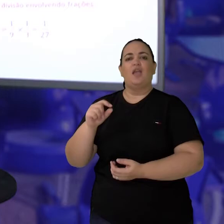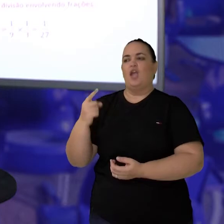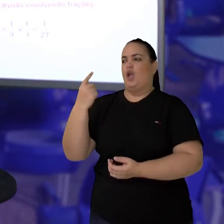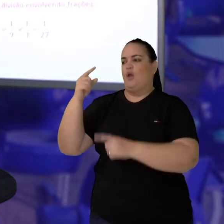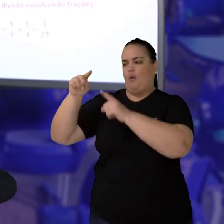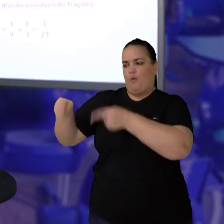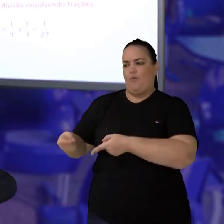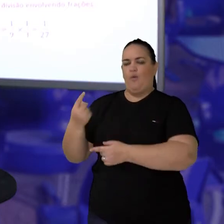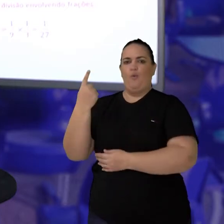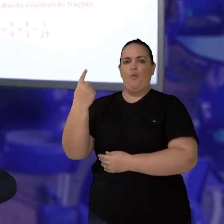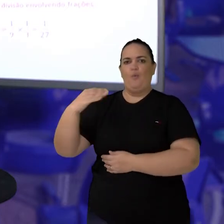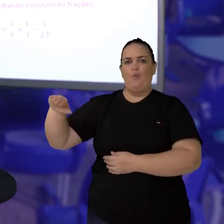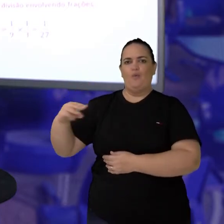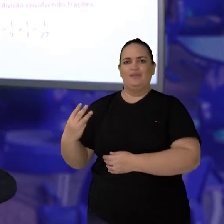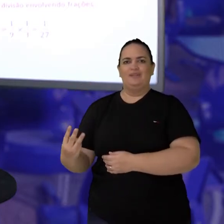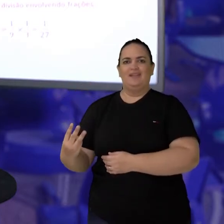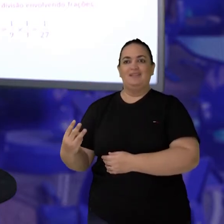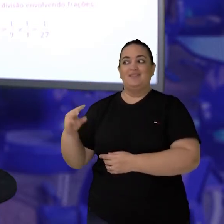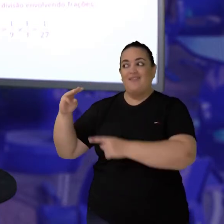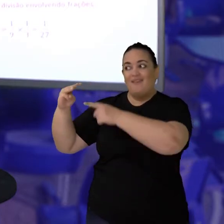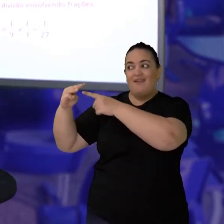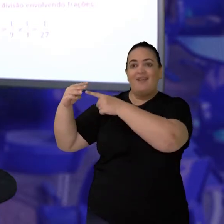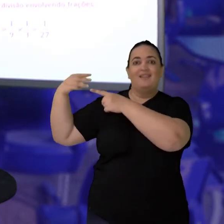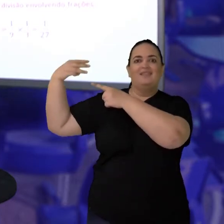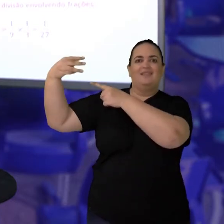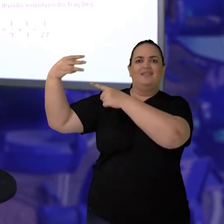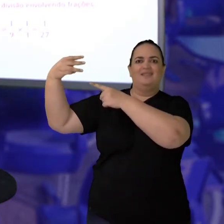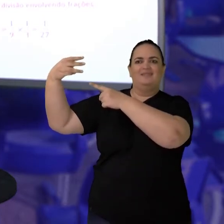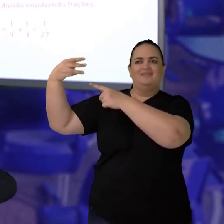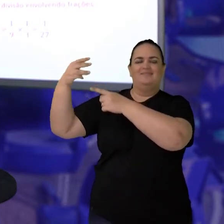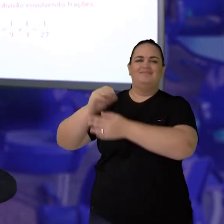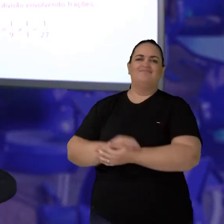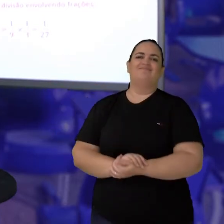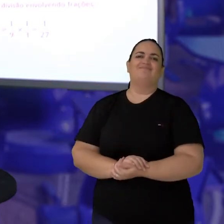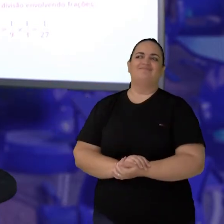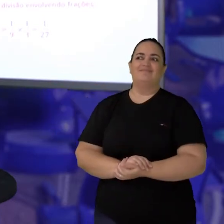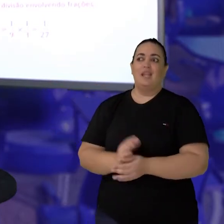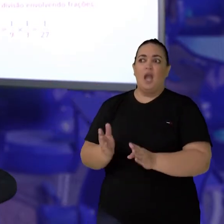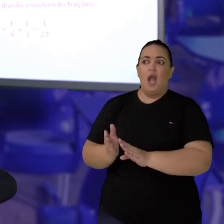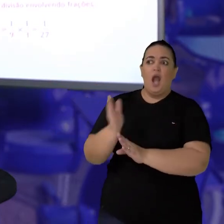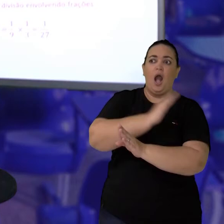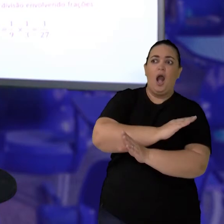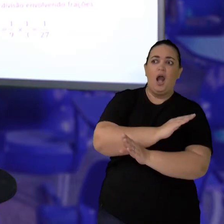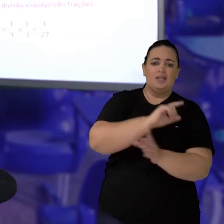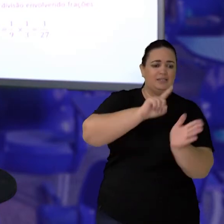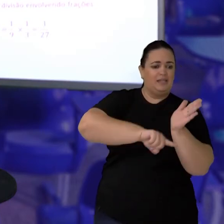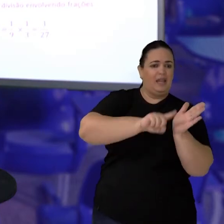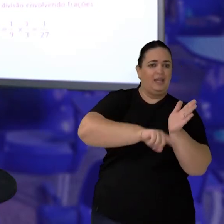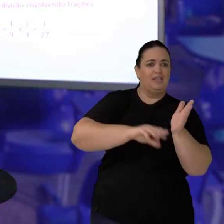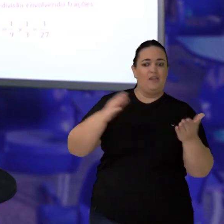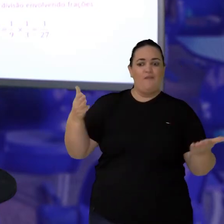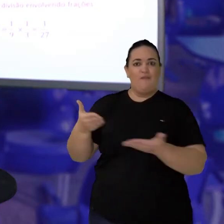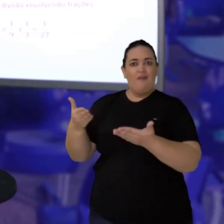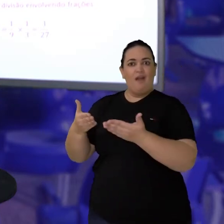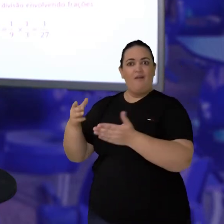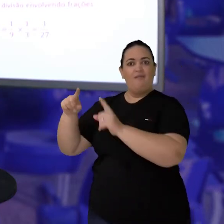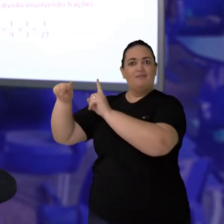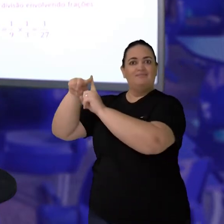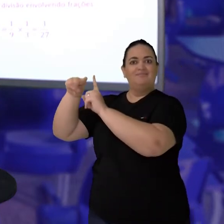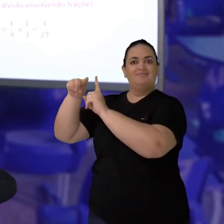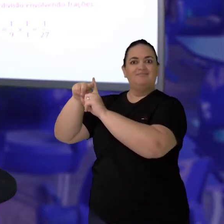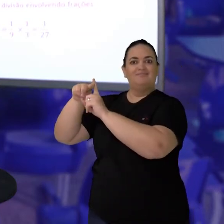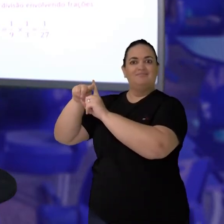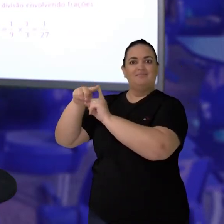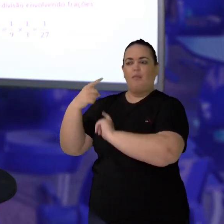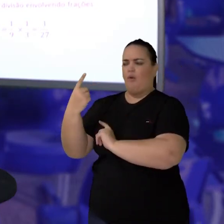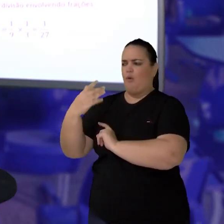virando 1/3 elevado ao cubo, ou seja, o número que era negativo virou positivo e inverteu tudo aí.